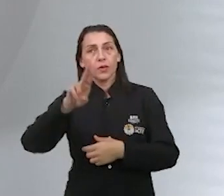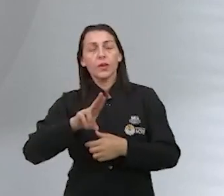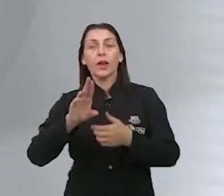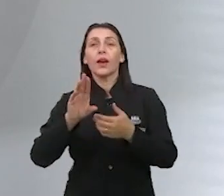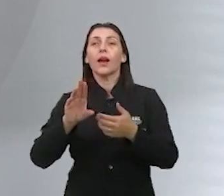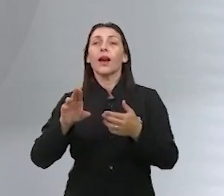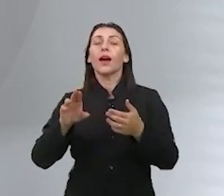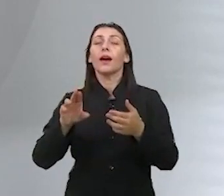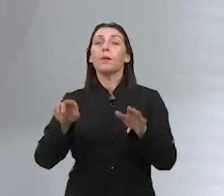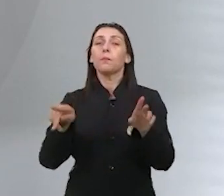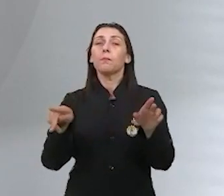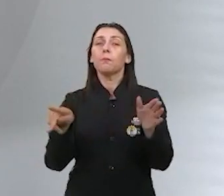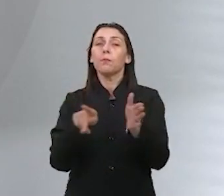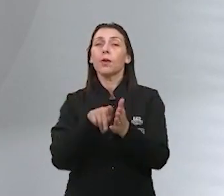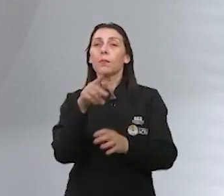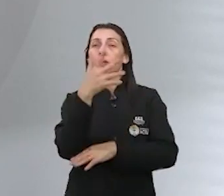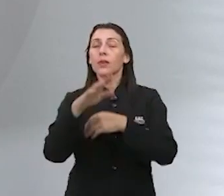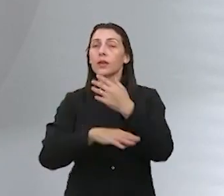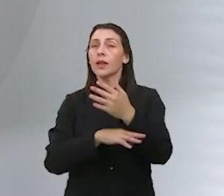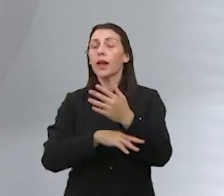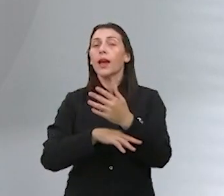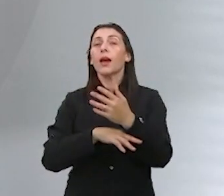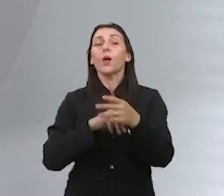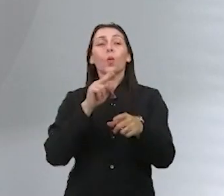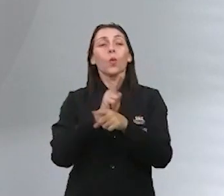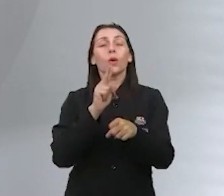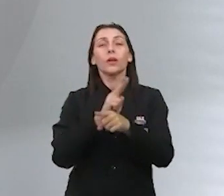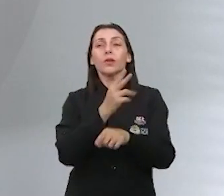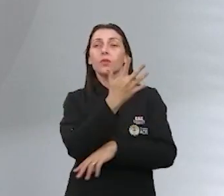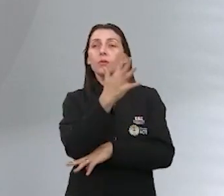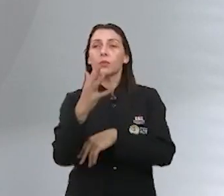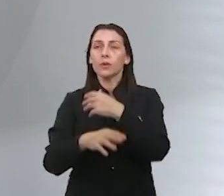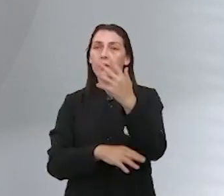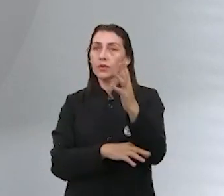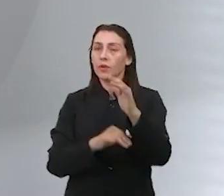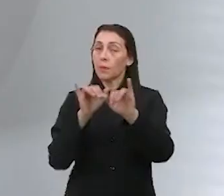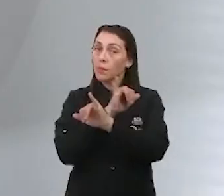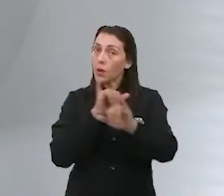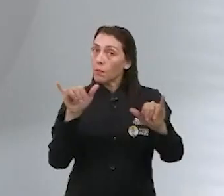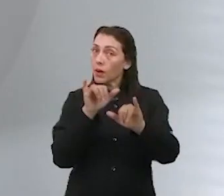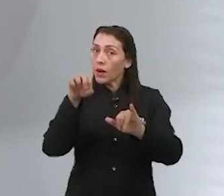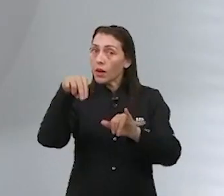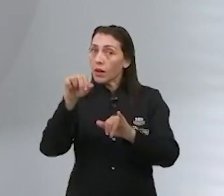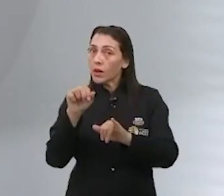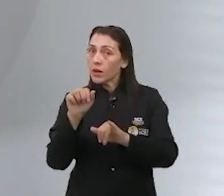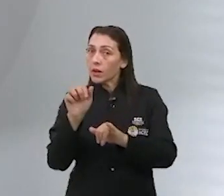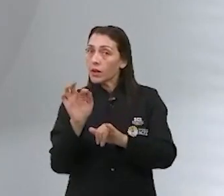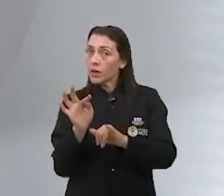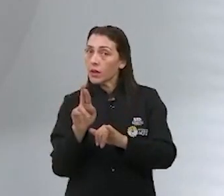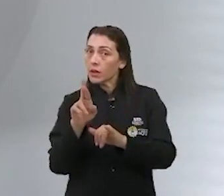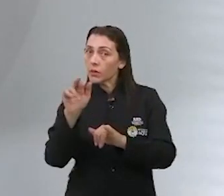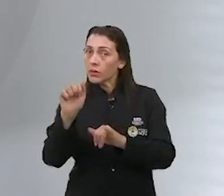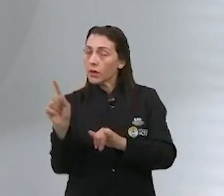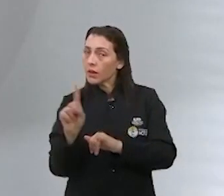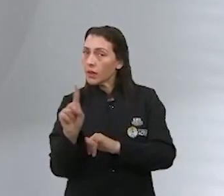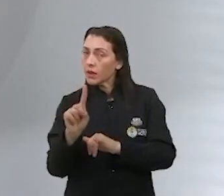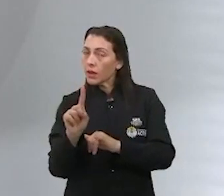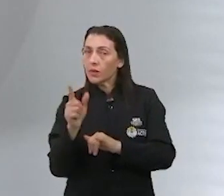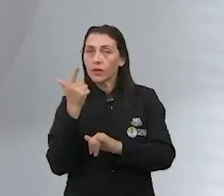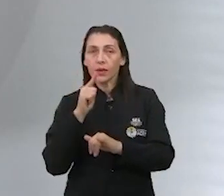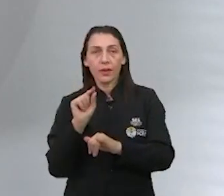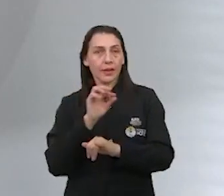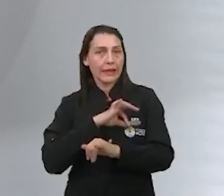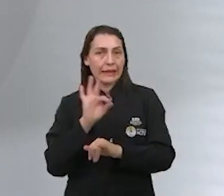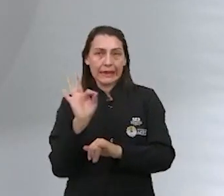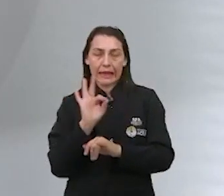recursos naturais sem degradar o meio ambiente. E aí você não vai estar fazendo propaganda da Natura, obviamente. Você não está ganhando nada